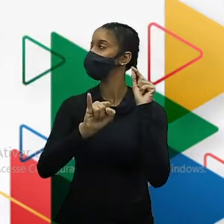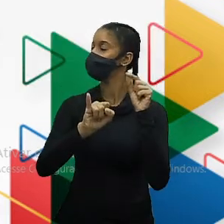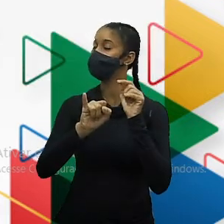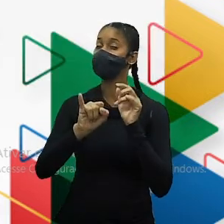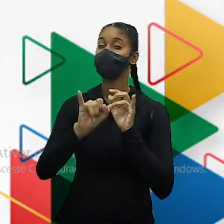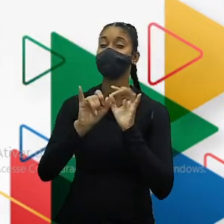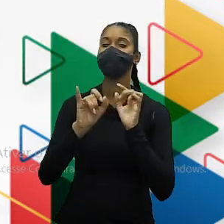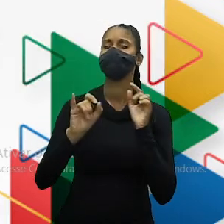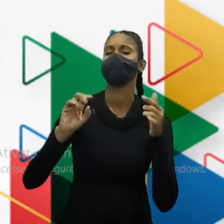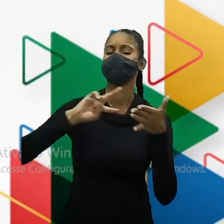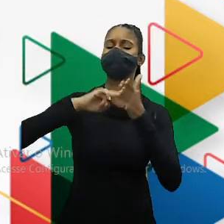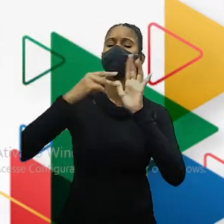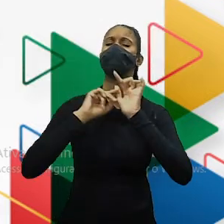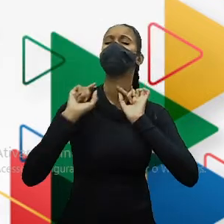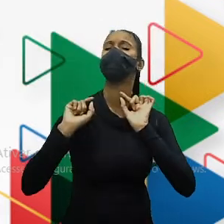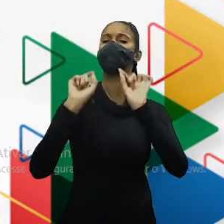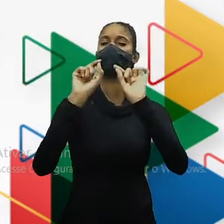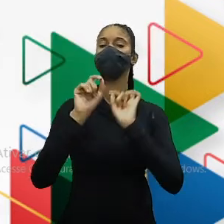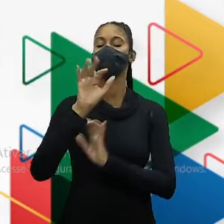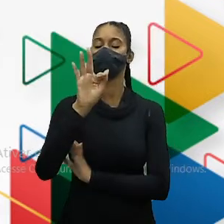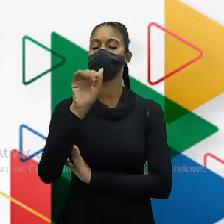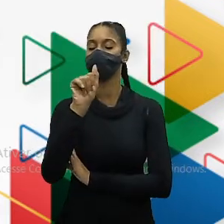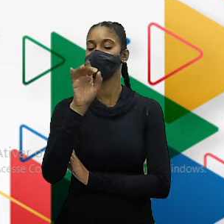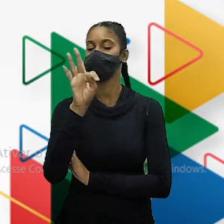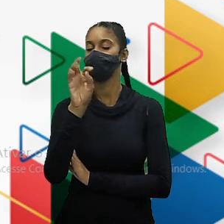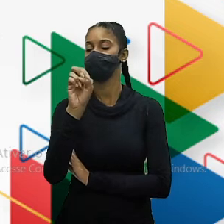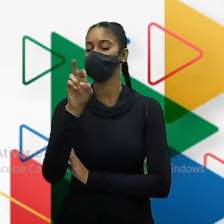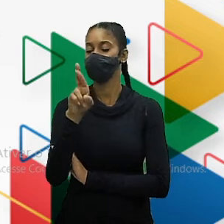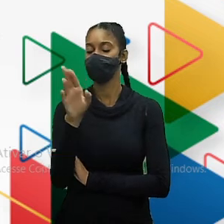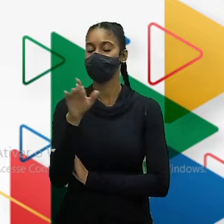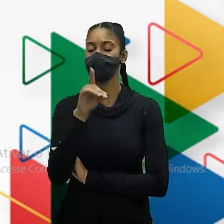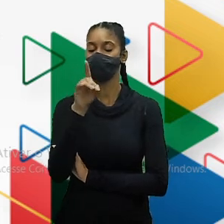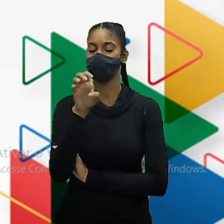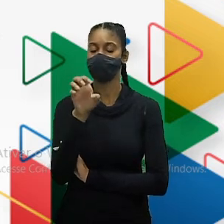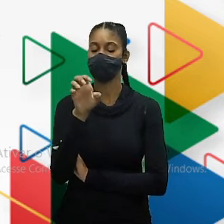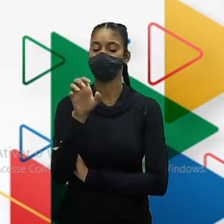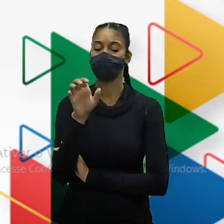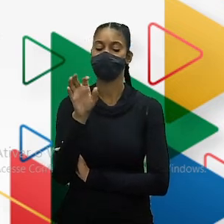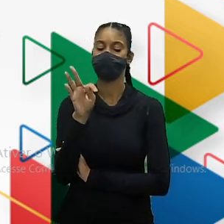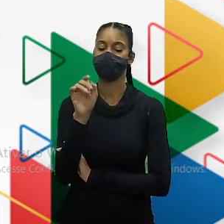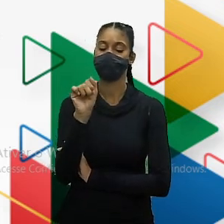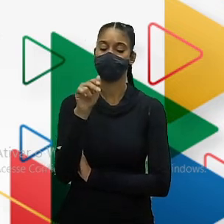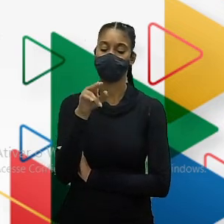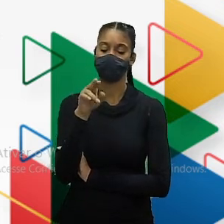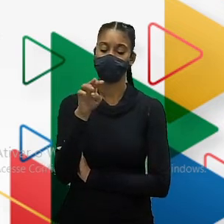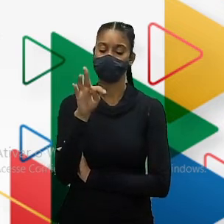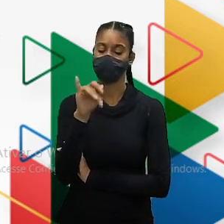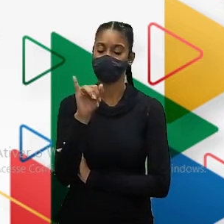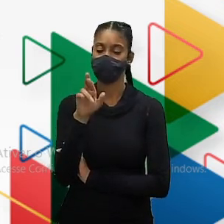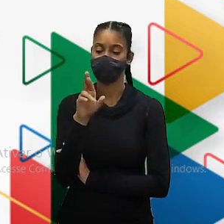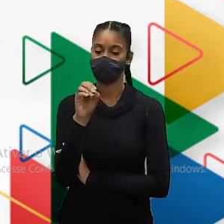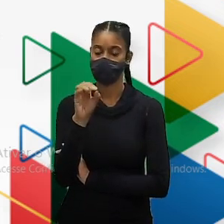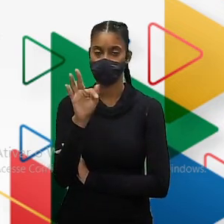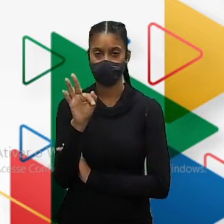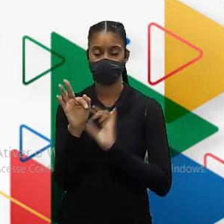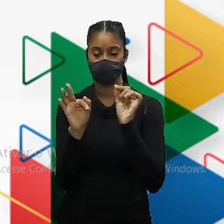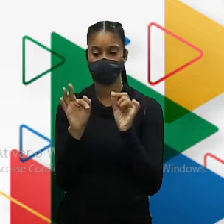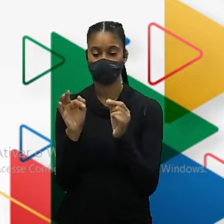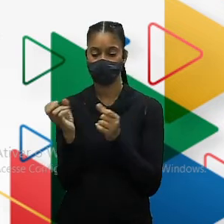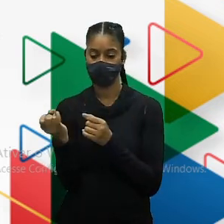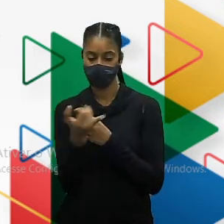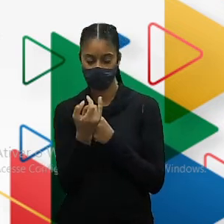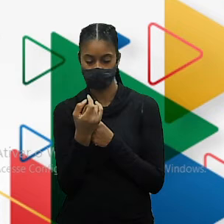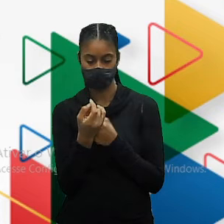mede o que exatamente? Esse soluto, ao se dissolver na água, em quantas partículas ele se transforma? Continua sendo